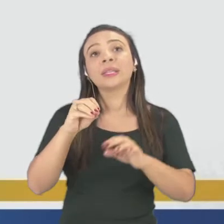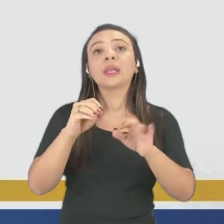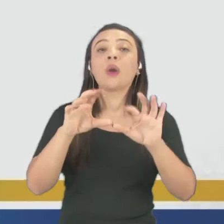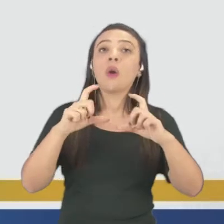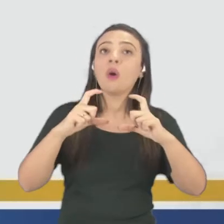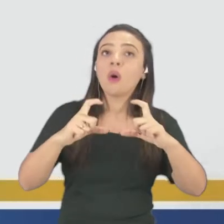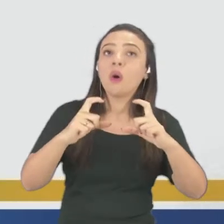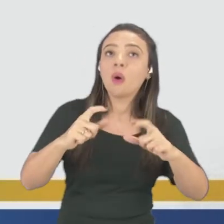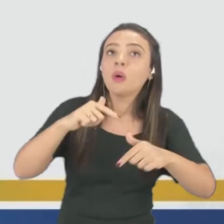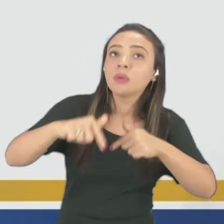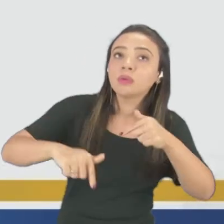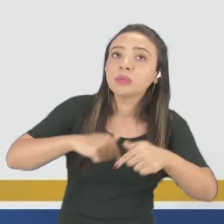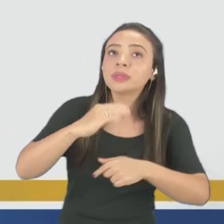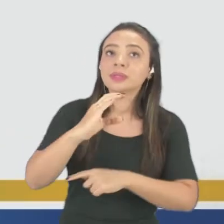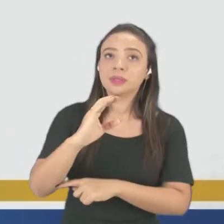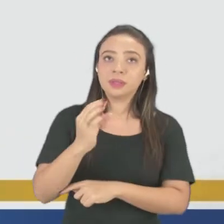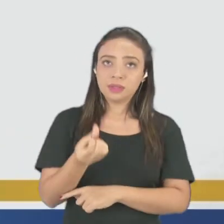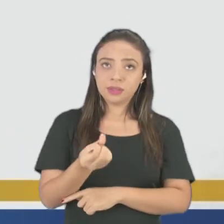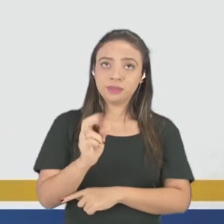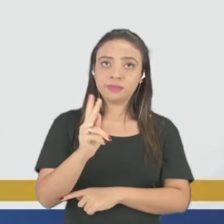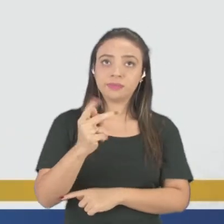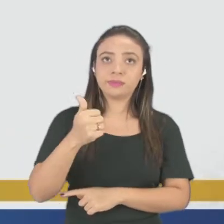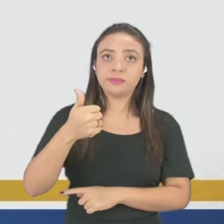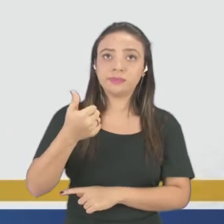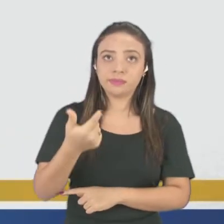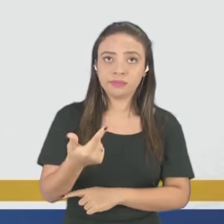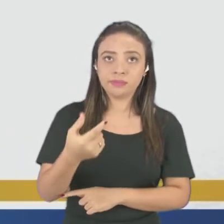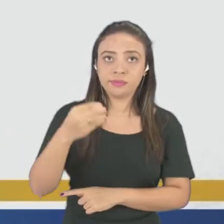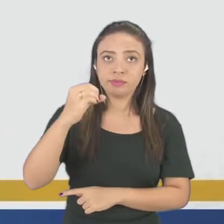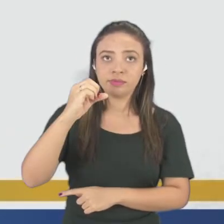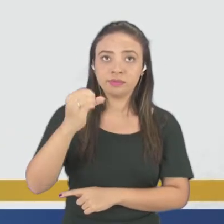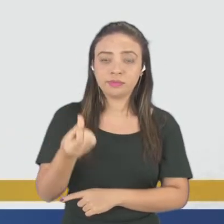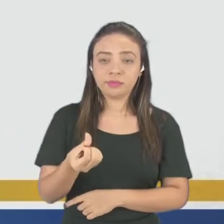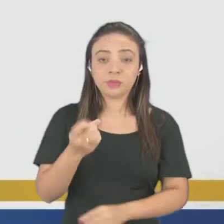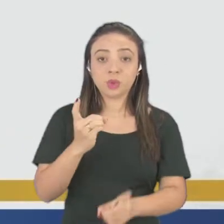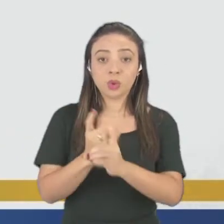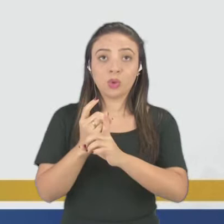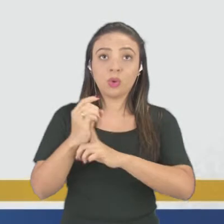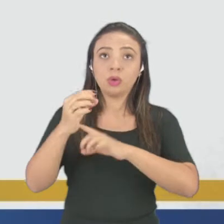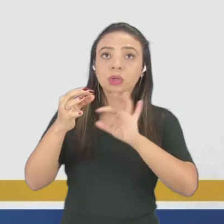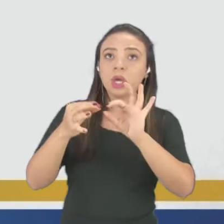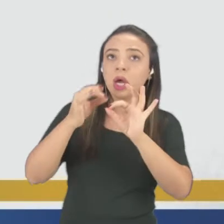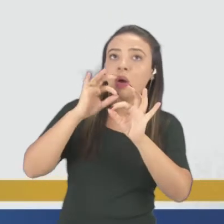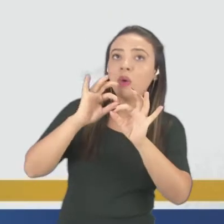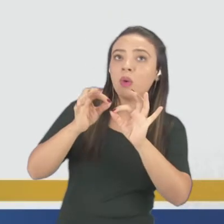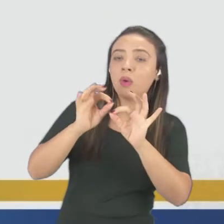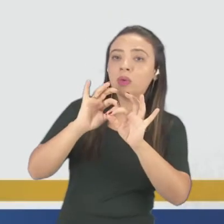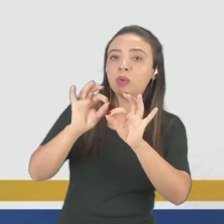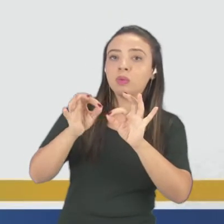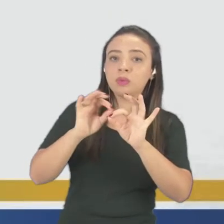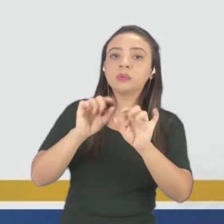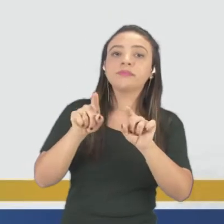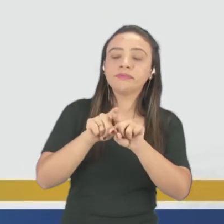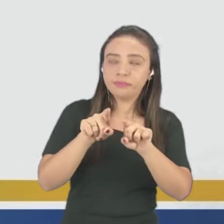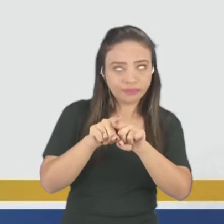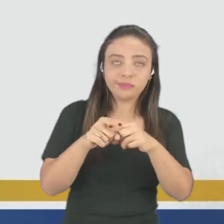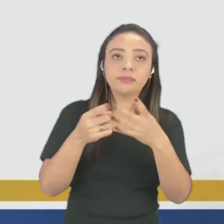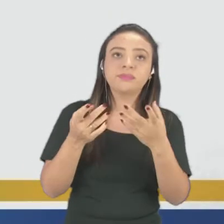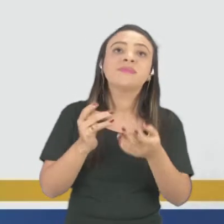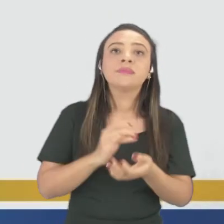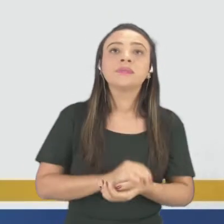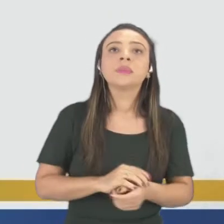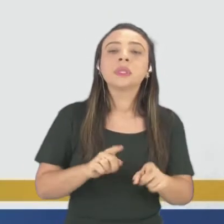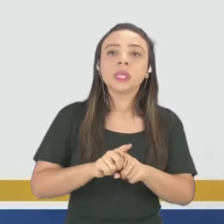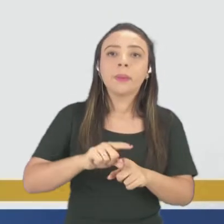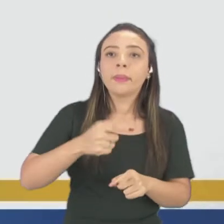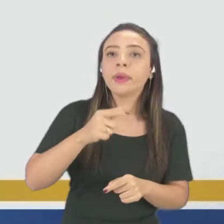C6 h12 o6 pode ser encontrada onde nas uvas por isso que ela pode ser chamado de Açúcar da Uva